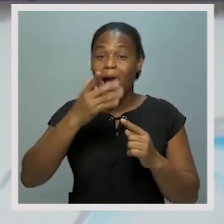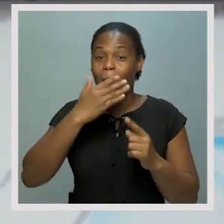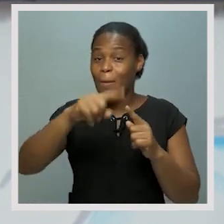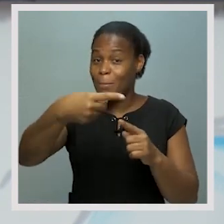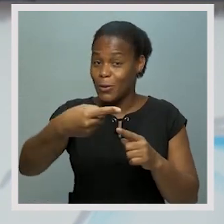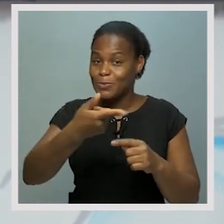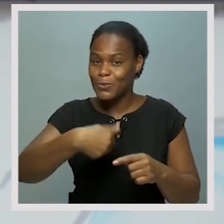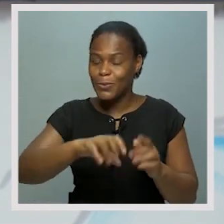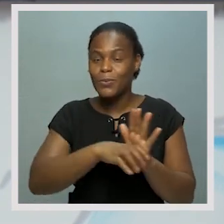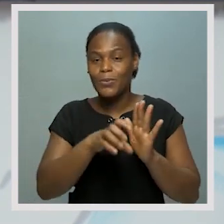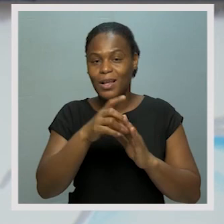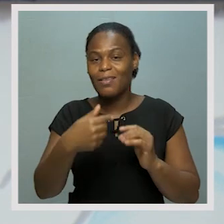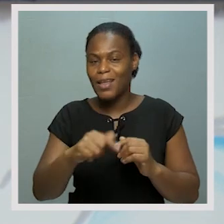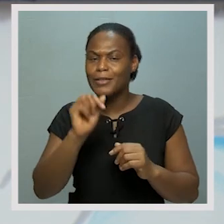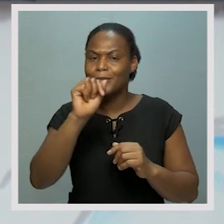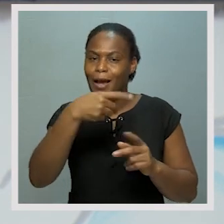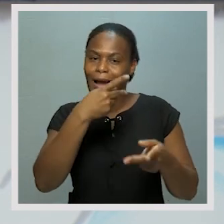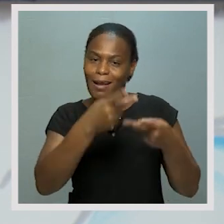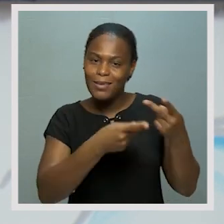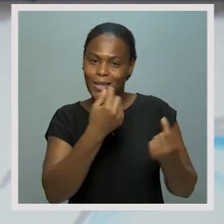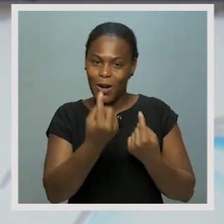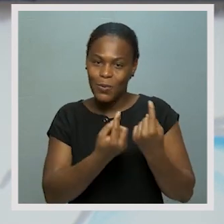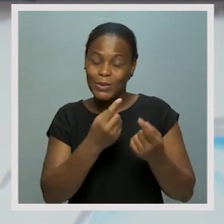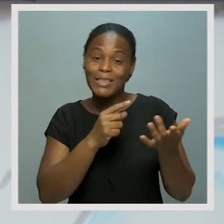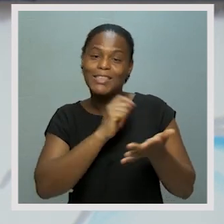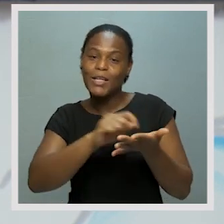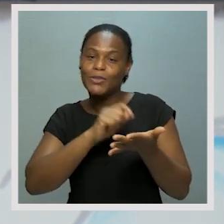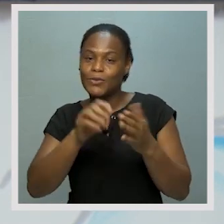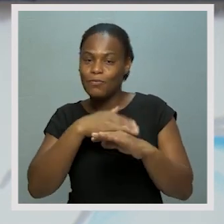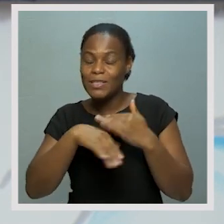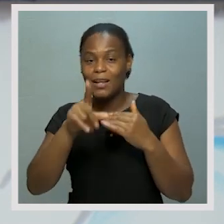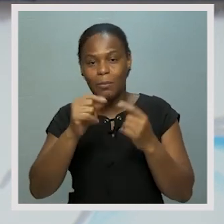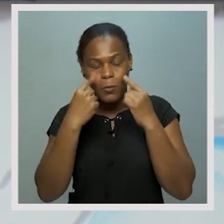na próxima aula estaremos em condições de analisar alguns